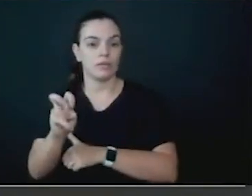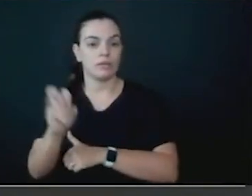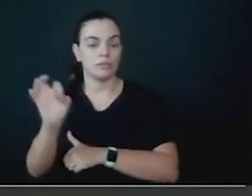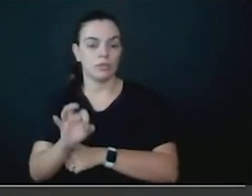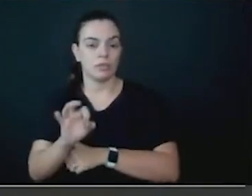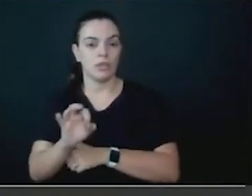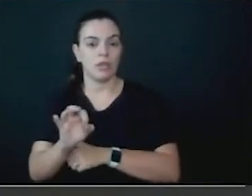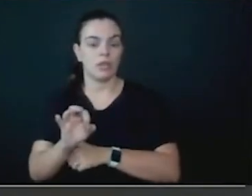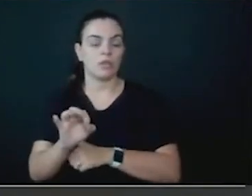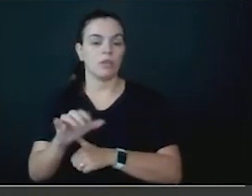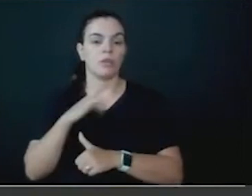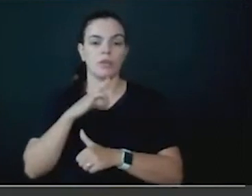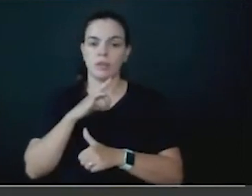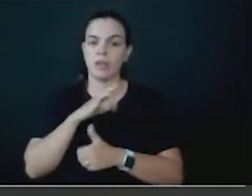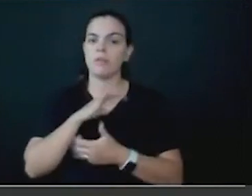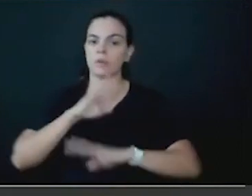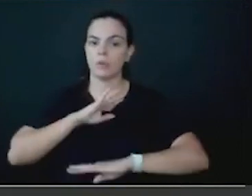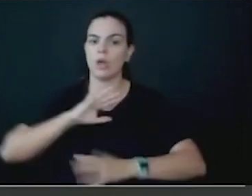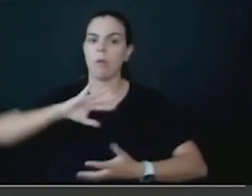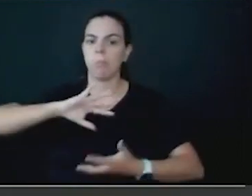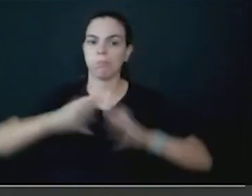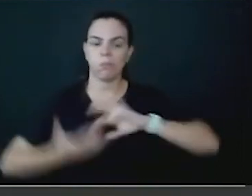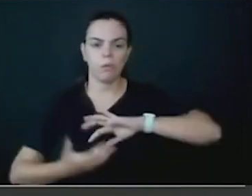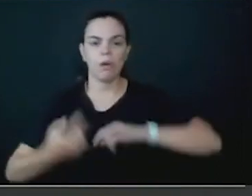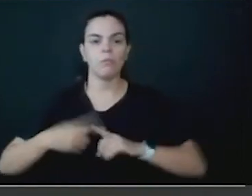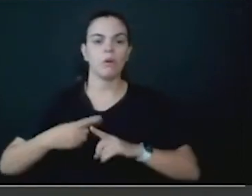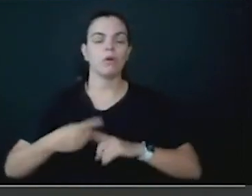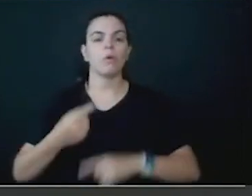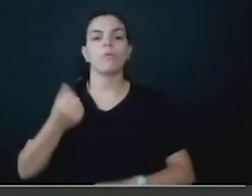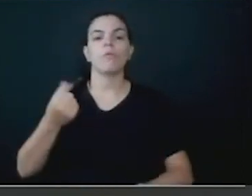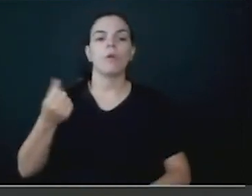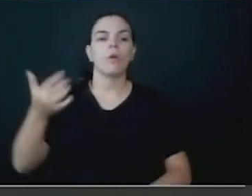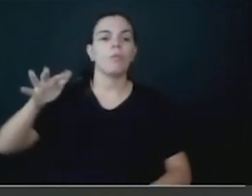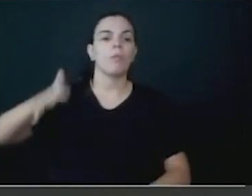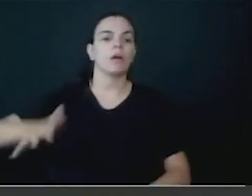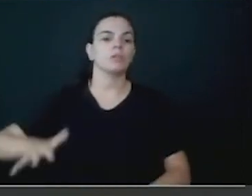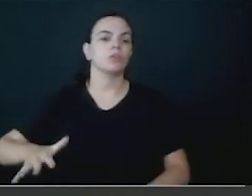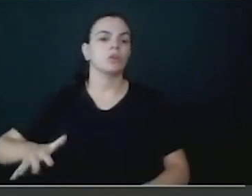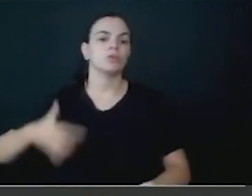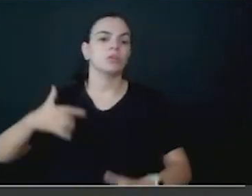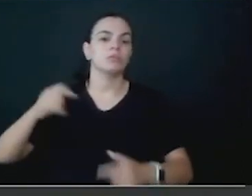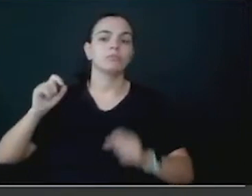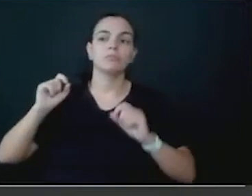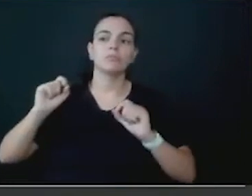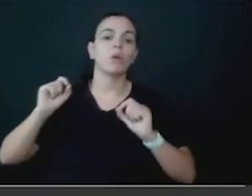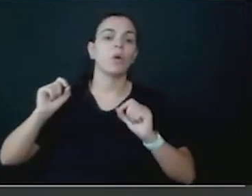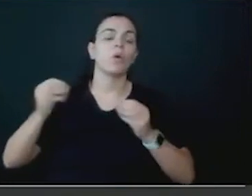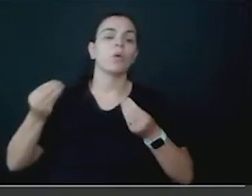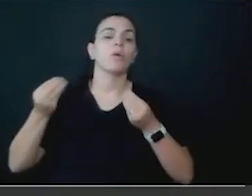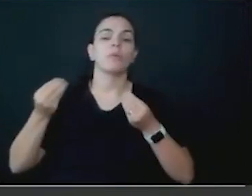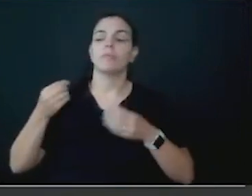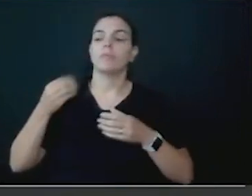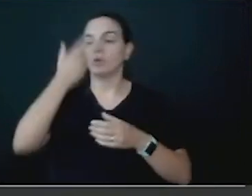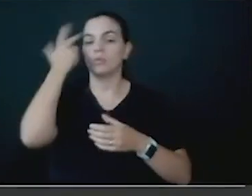questão dos recicláveis, né? Com a diminuição do preço, menos pessoas estão interessadas em trabalhar, e a gente acaba juntando mais